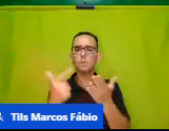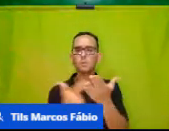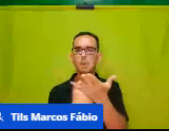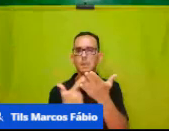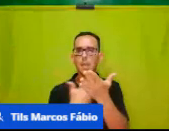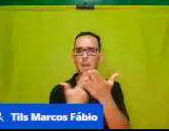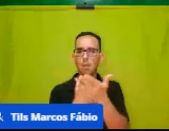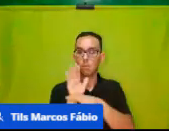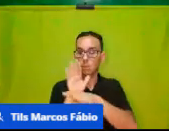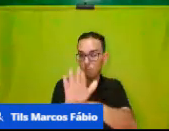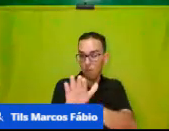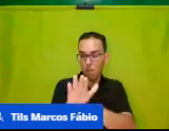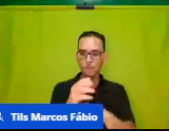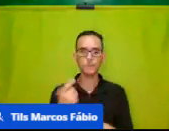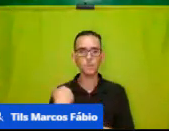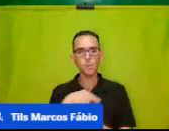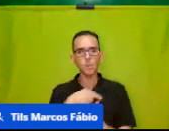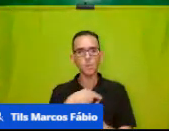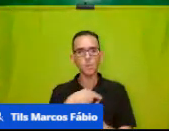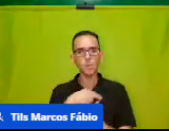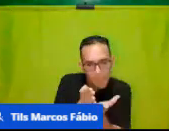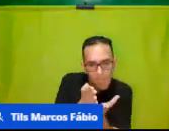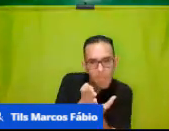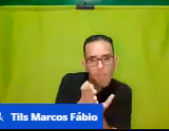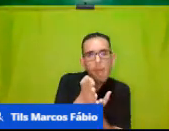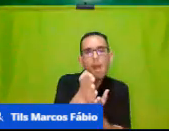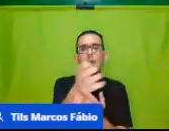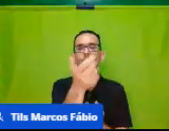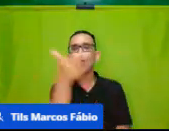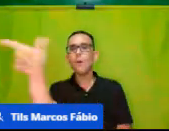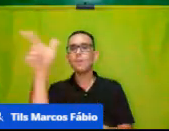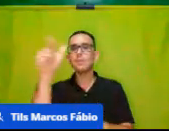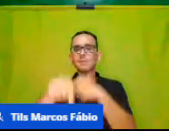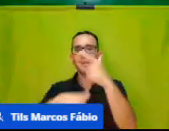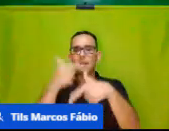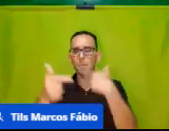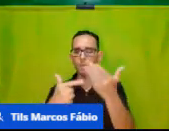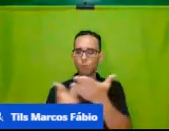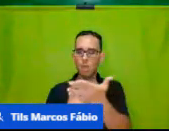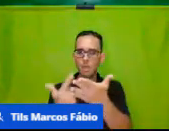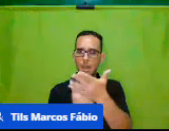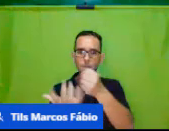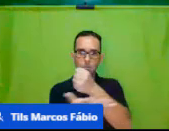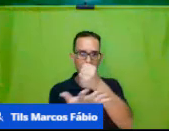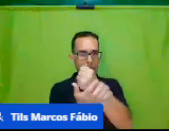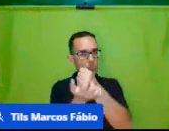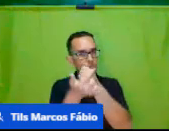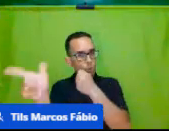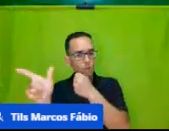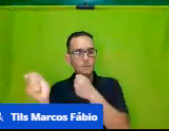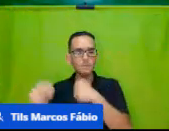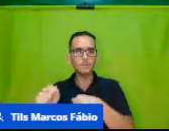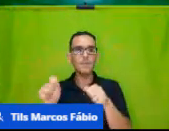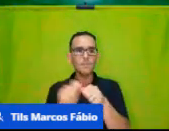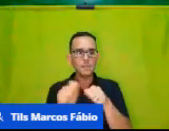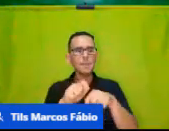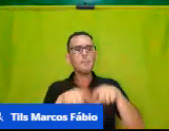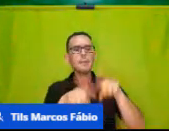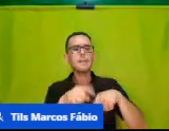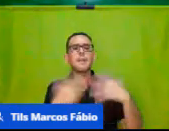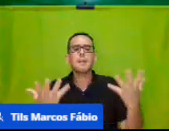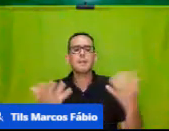gente está caminhando para fazer outros trabalhos, né? Além dos cadernos base. Então, os materiais que vão ser produzidos, assim, o que